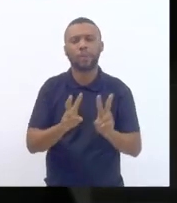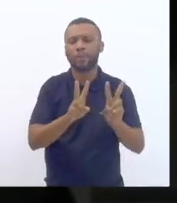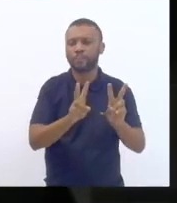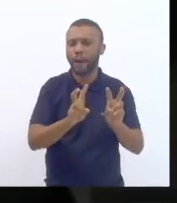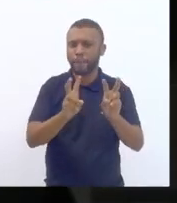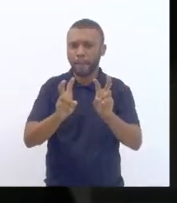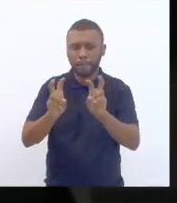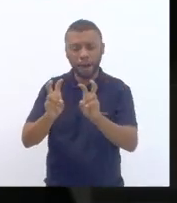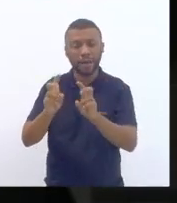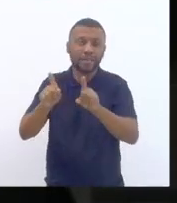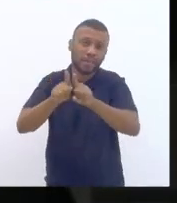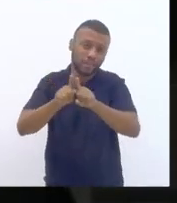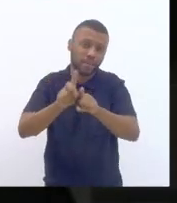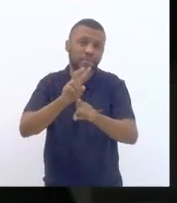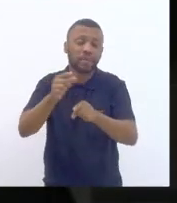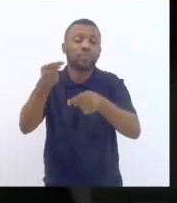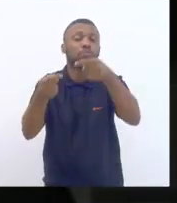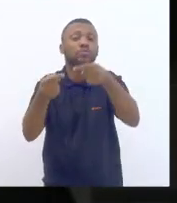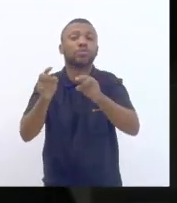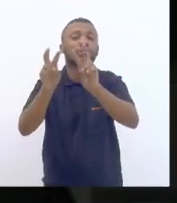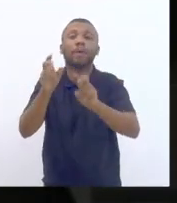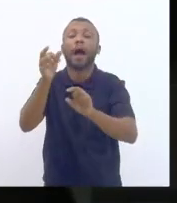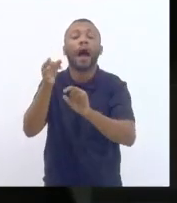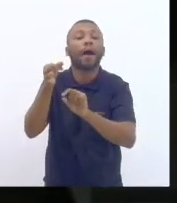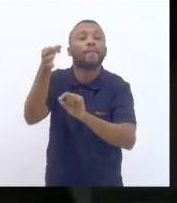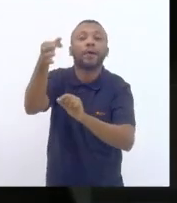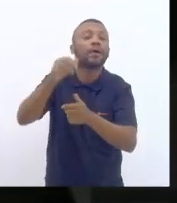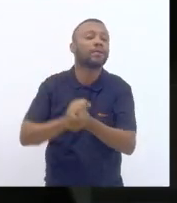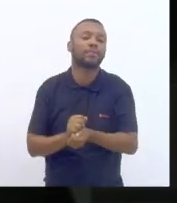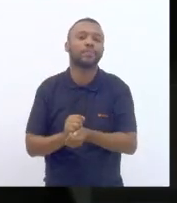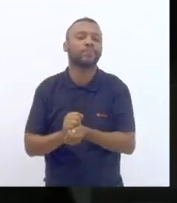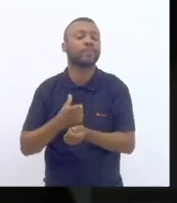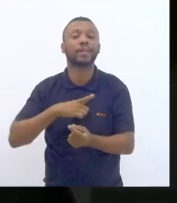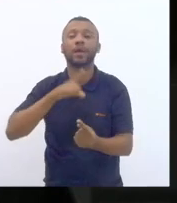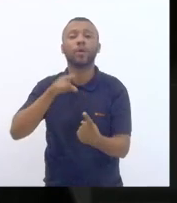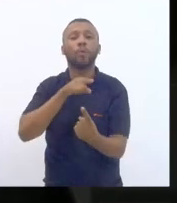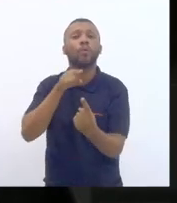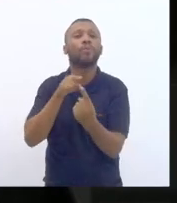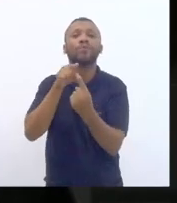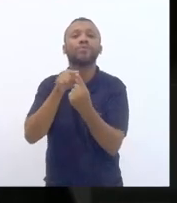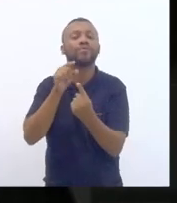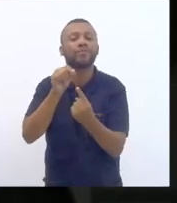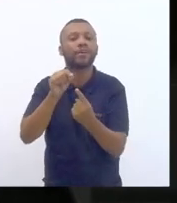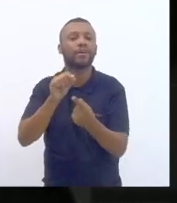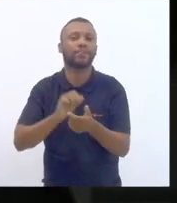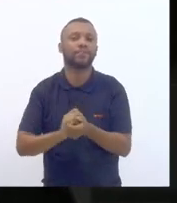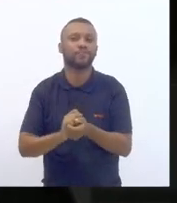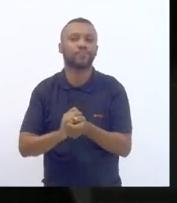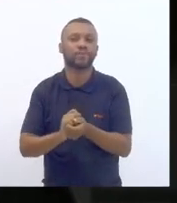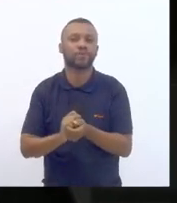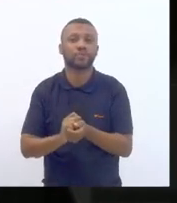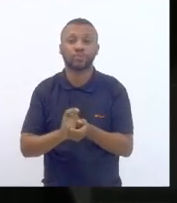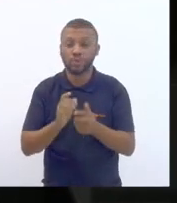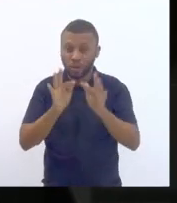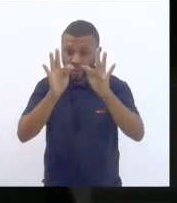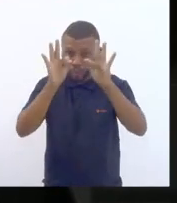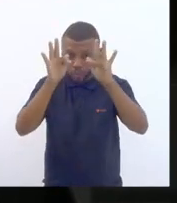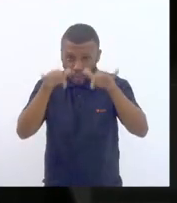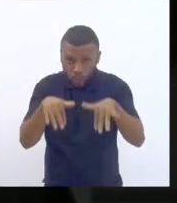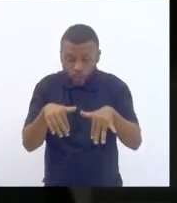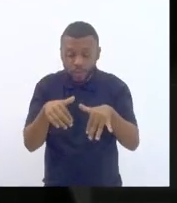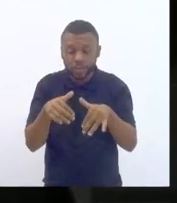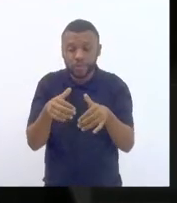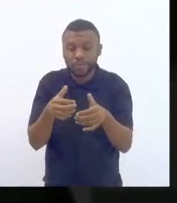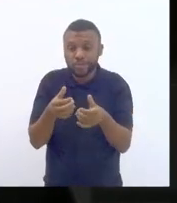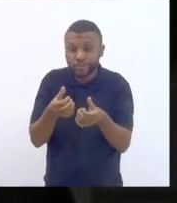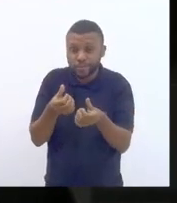no Ceará de amanhã de encerramento um dos seis primeiros meses